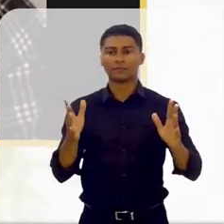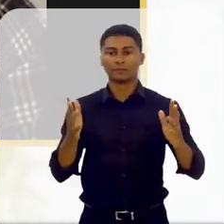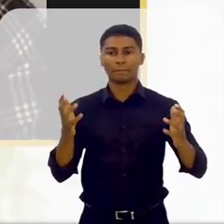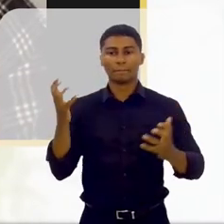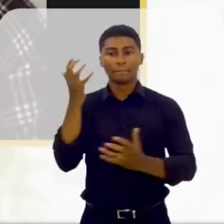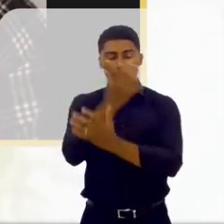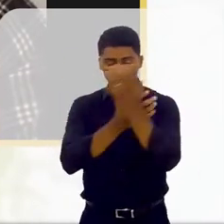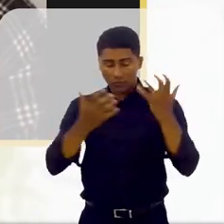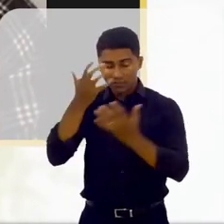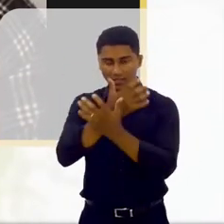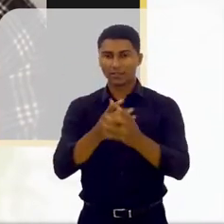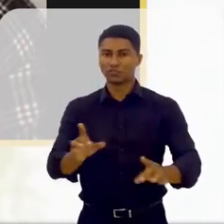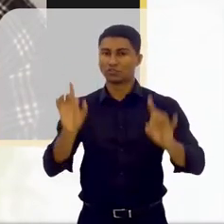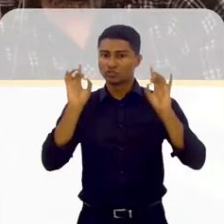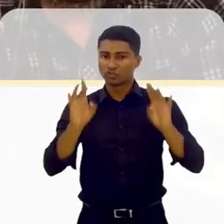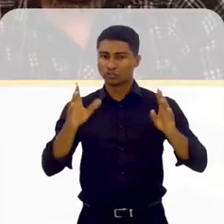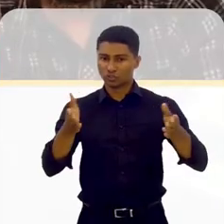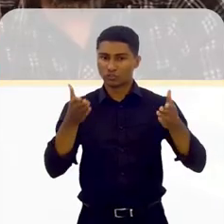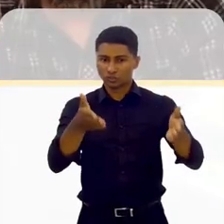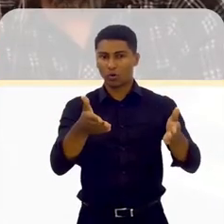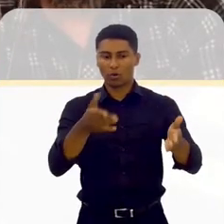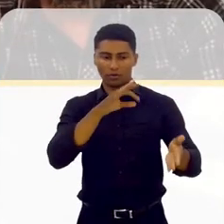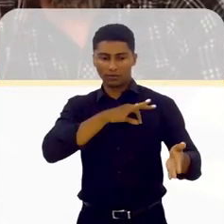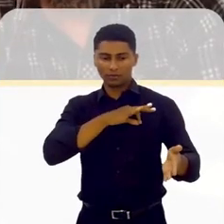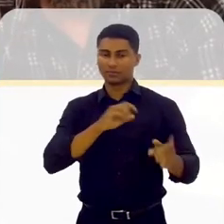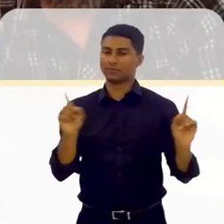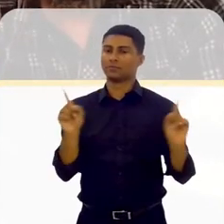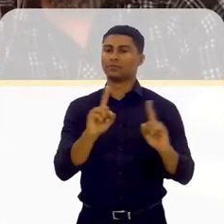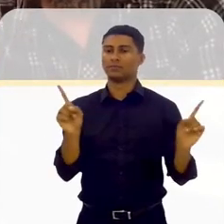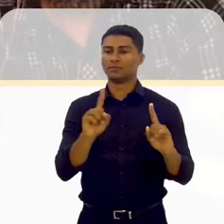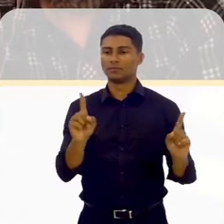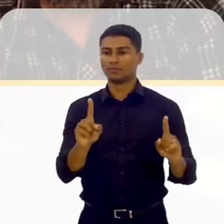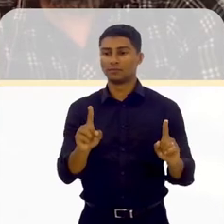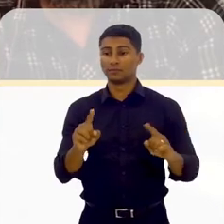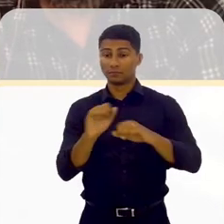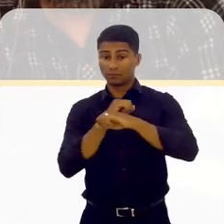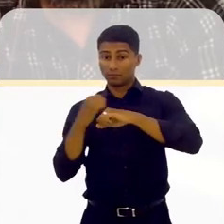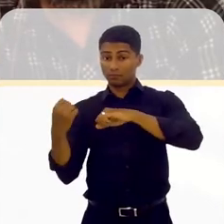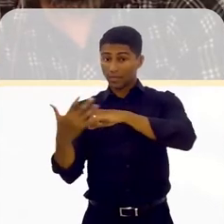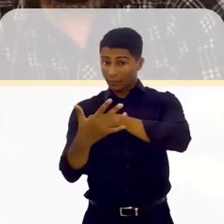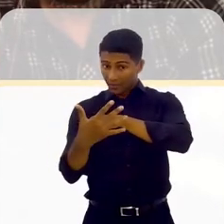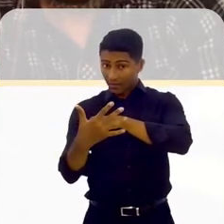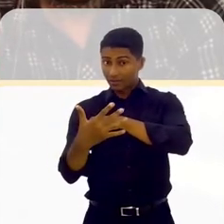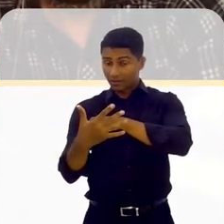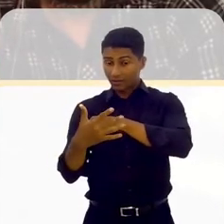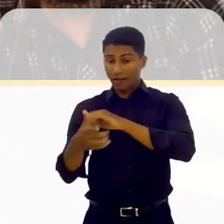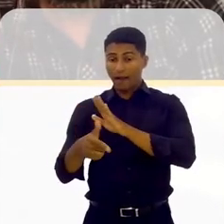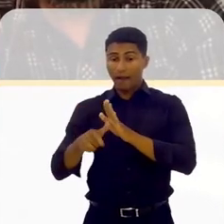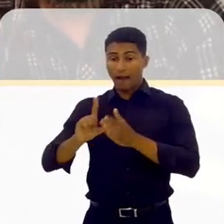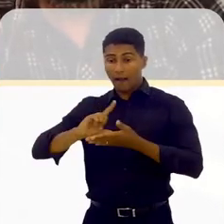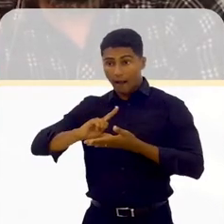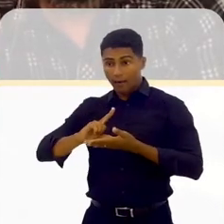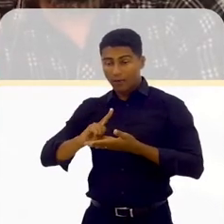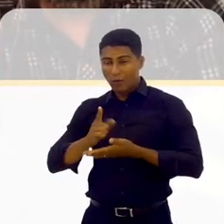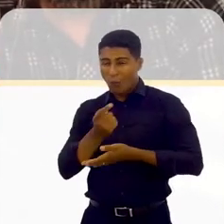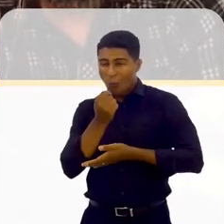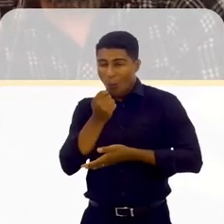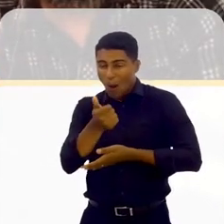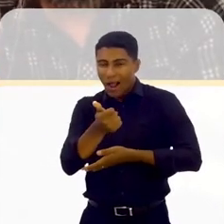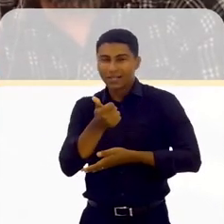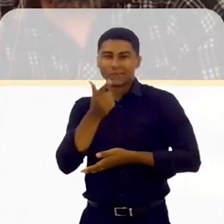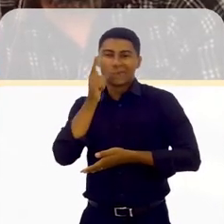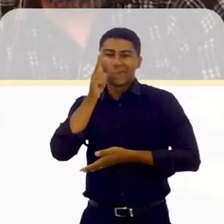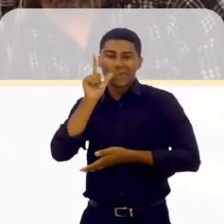da música? Infelizmente, ainda não. Chegamos, né, antes da pandemia, chegamos próximo de conseguir ali